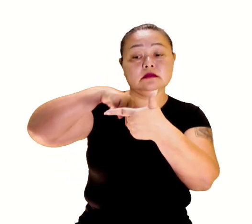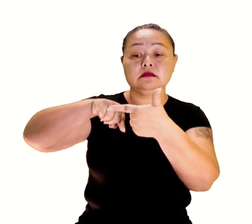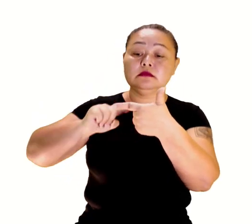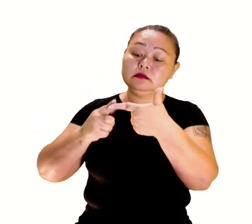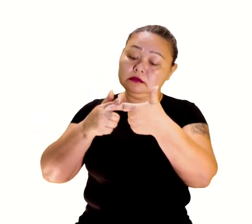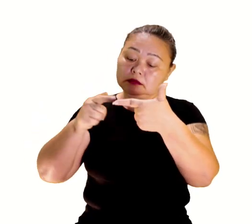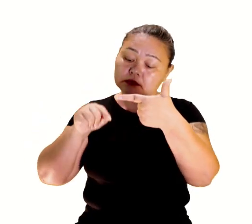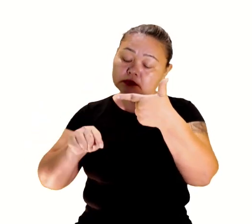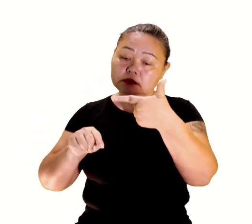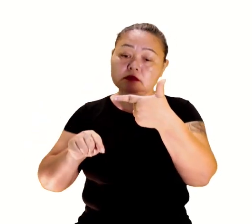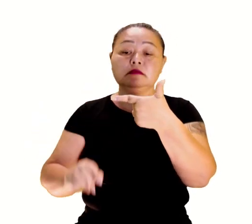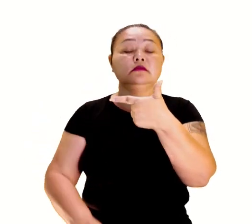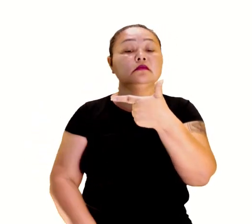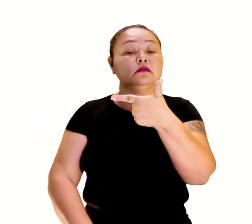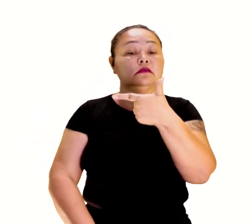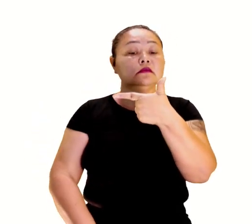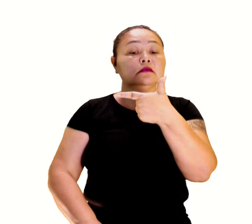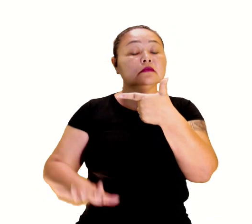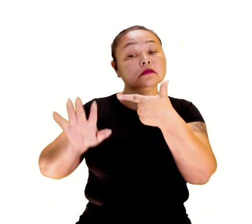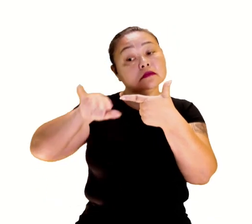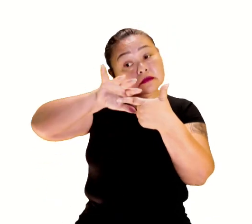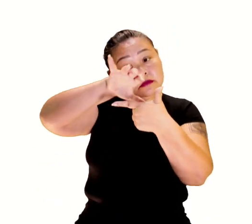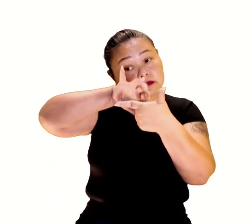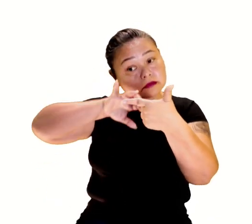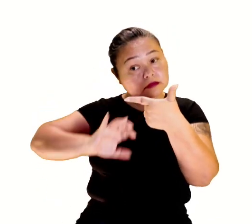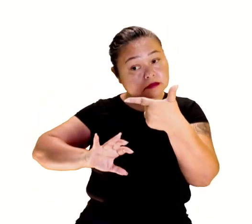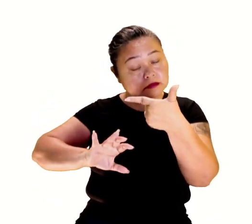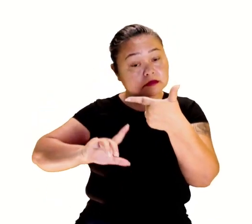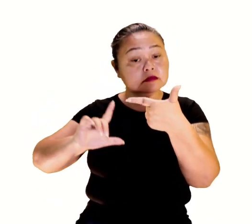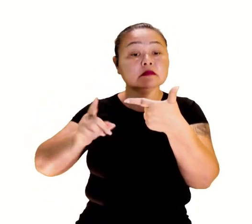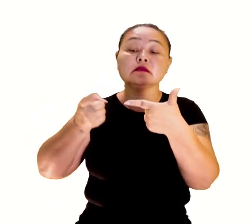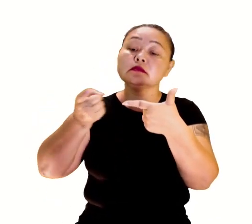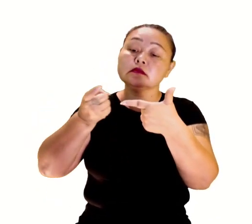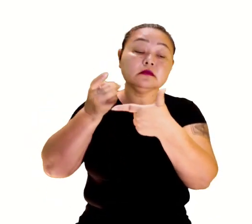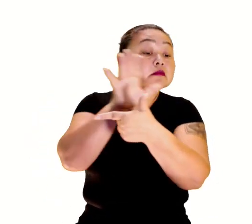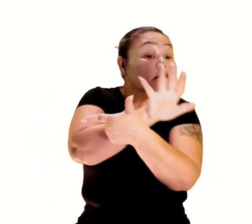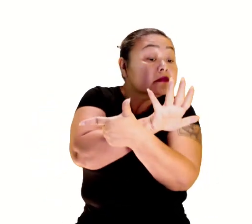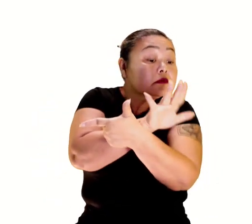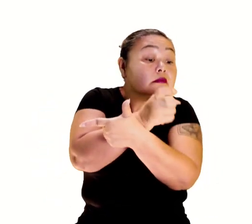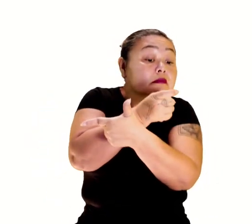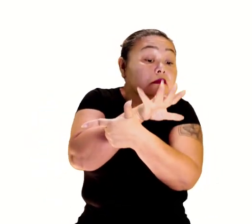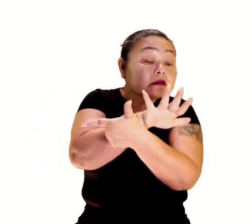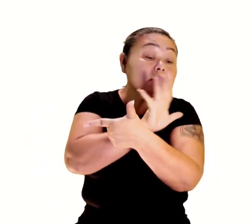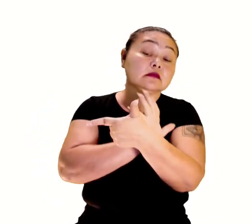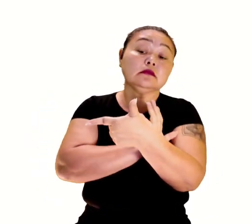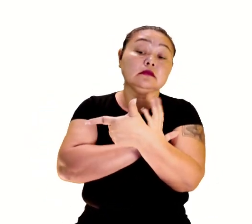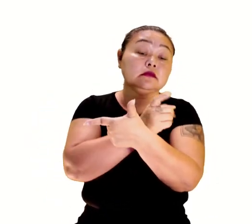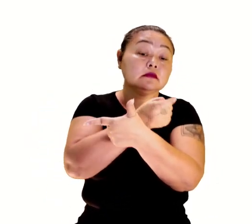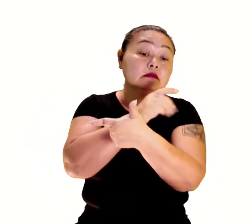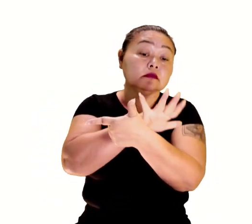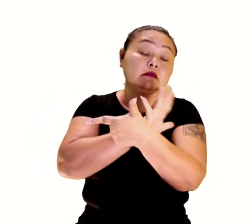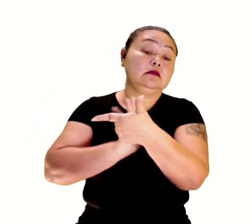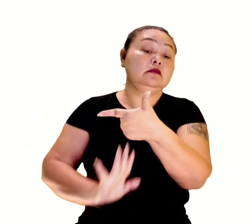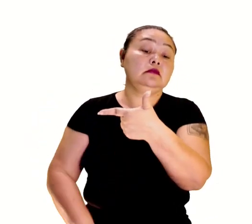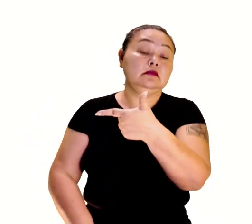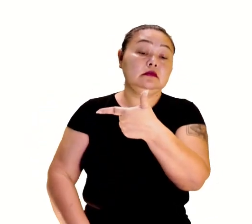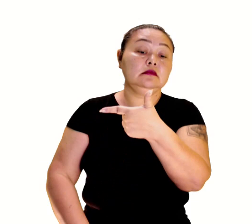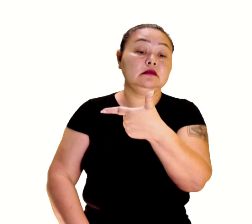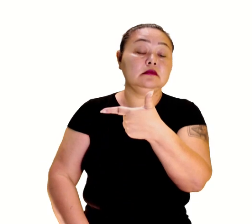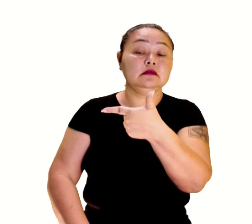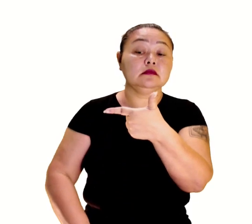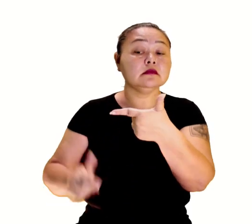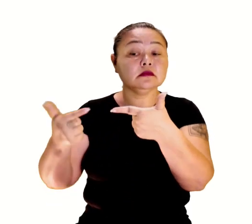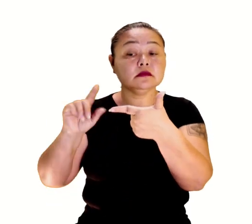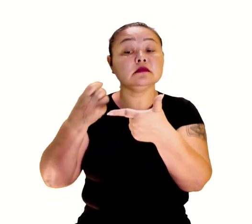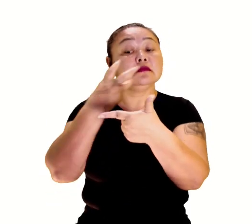passa dividindo. Isso é isolar a incógnita. Agora o meu x ficou sozinho. Tá aqui, ó. Sozinho. Isolado. Antes eu não tinha x, eu